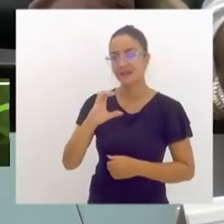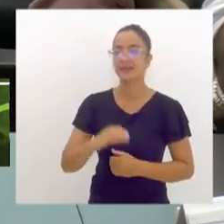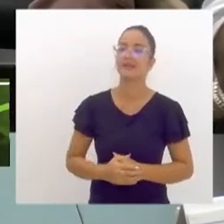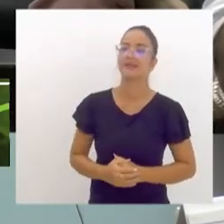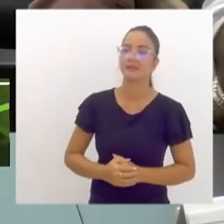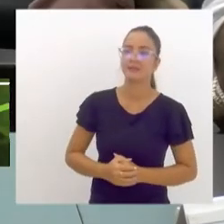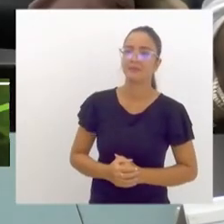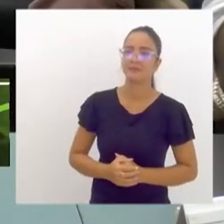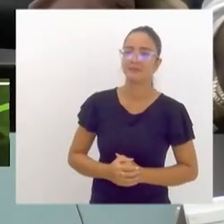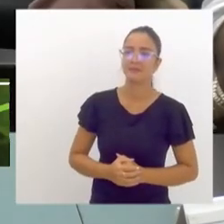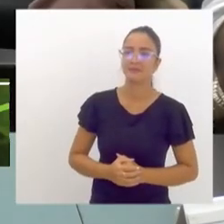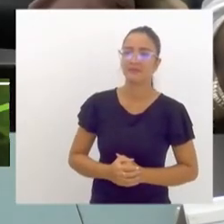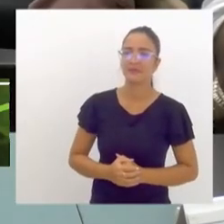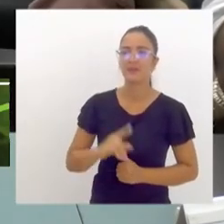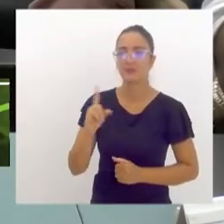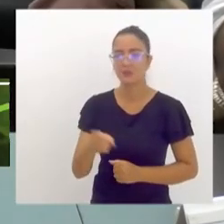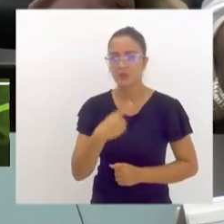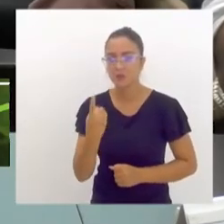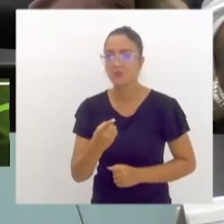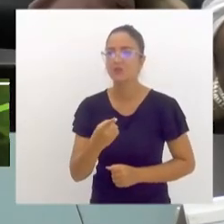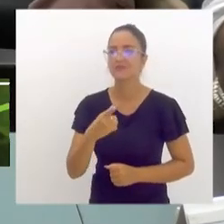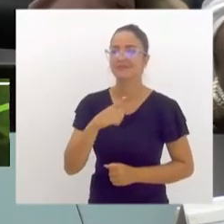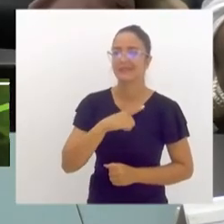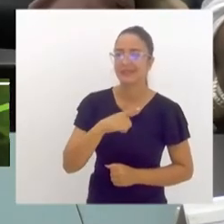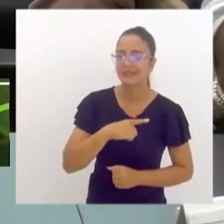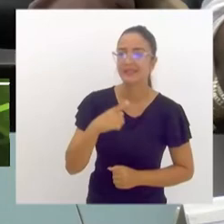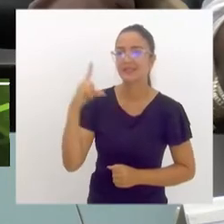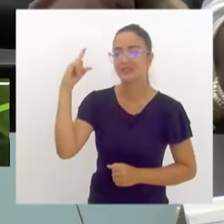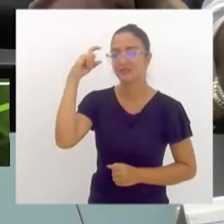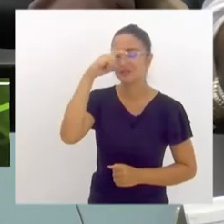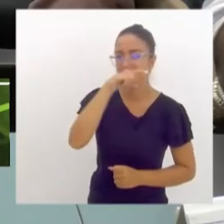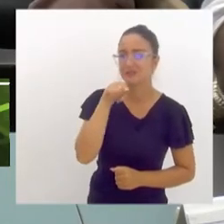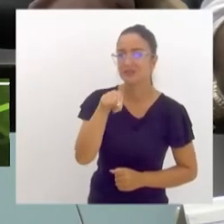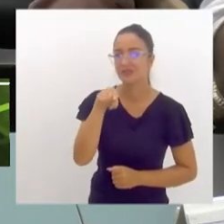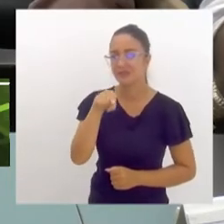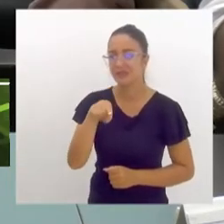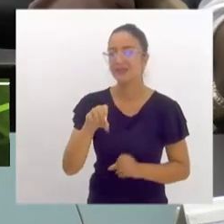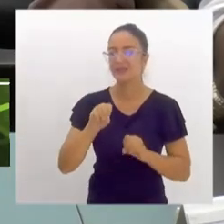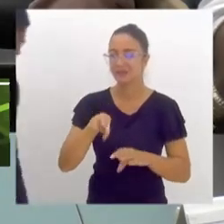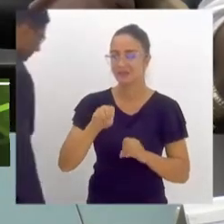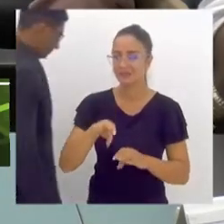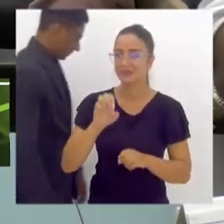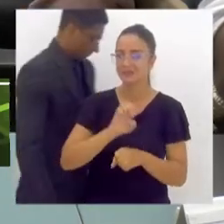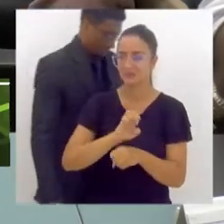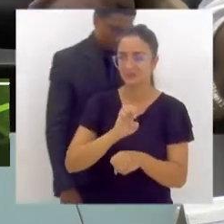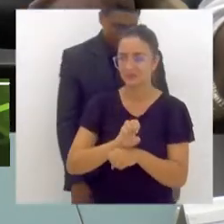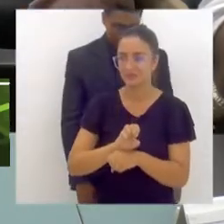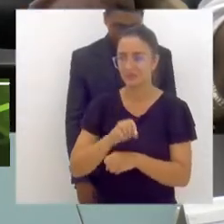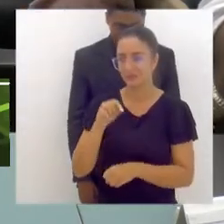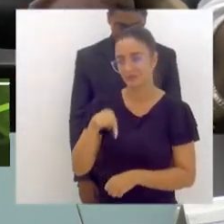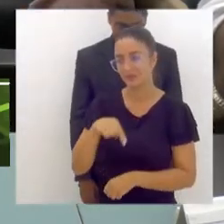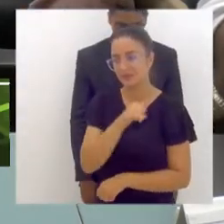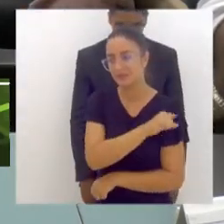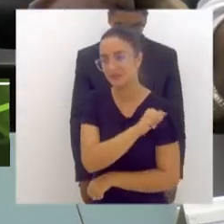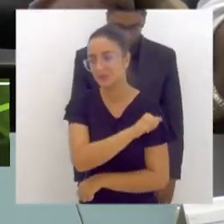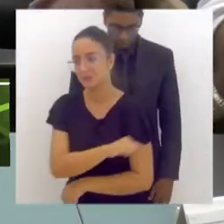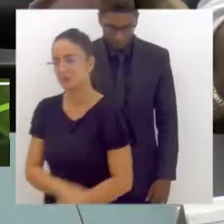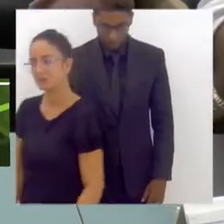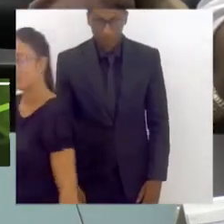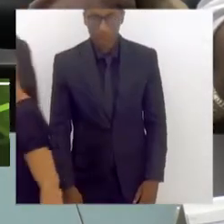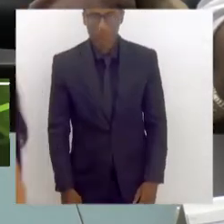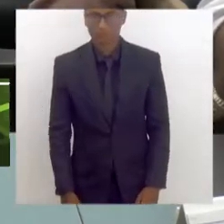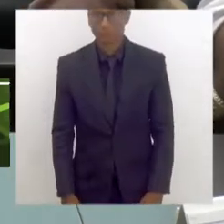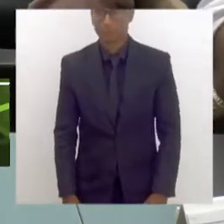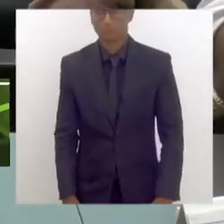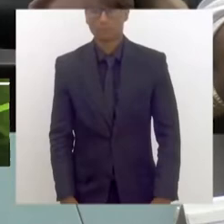gente sofre um desmonte da educação a nível estadual há um certo tempo, aqui no Rio de Janeiro.